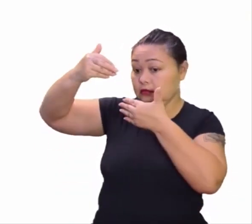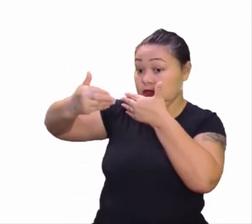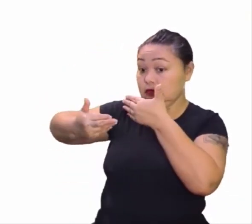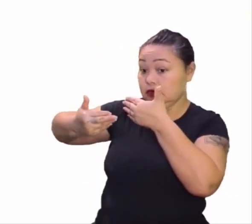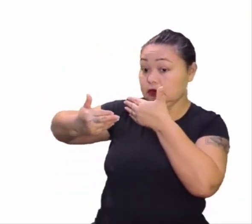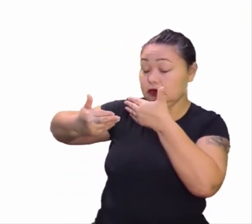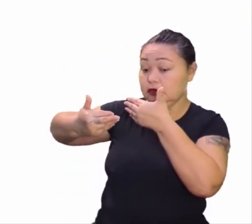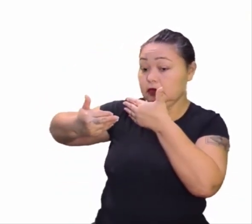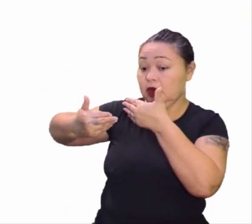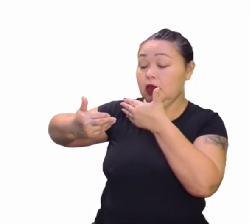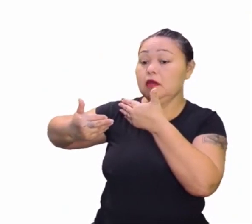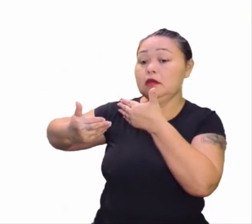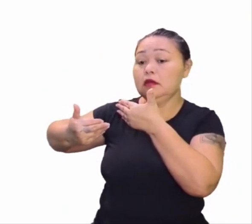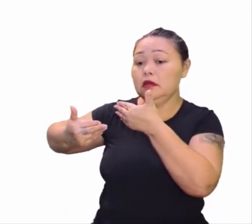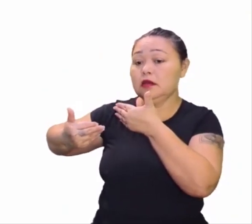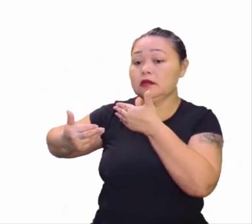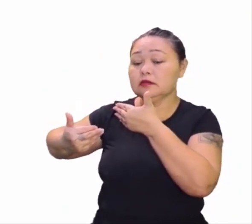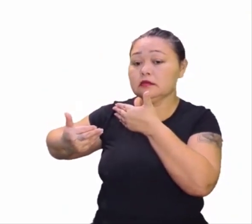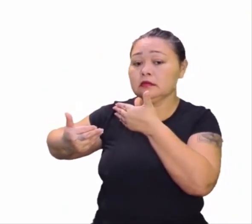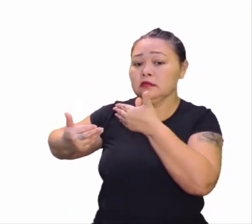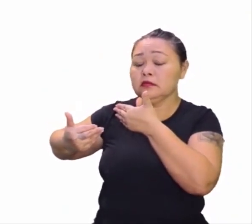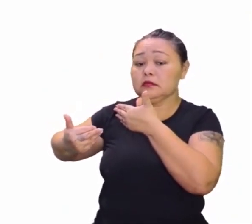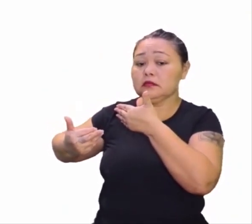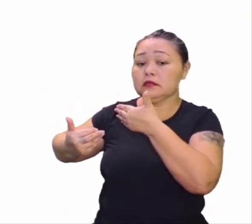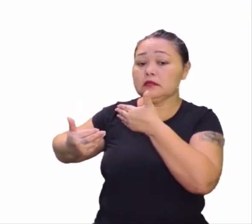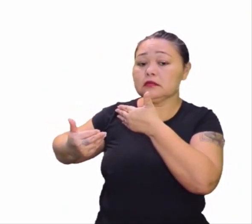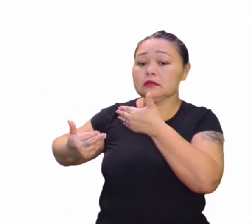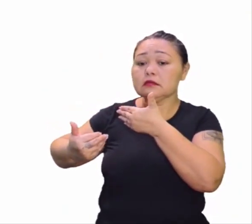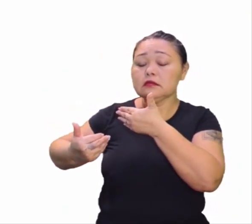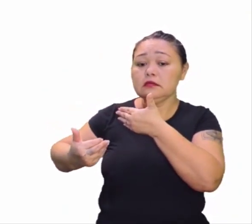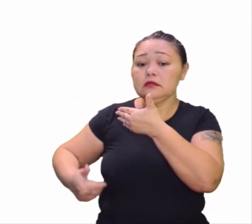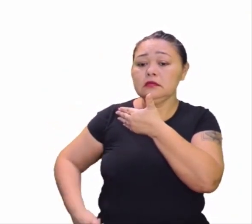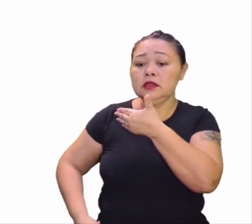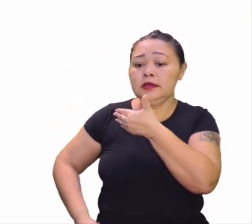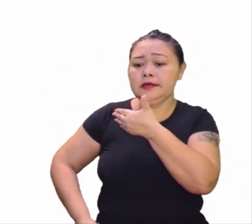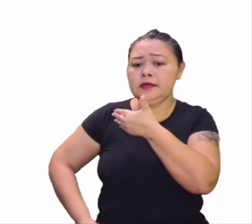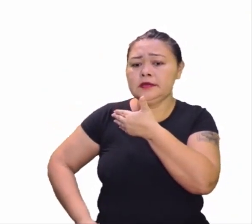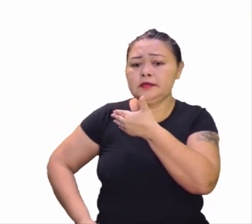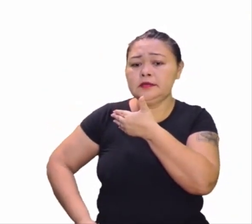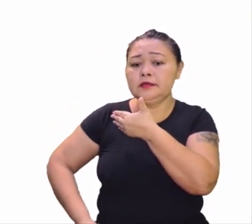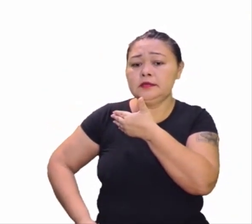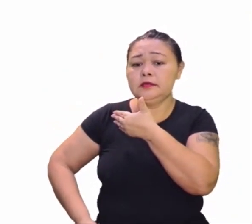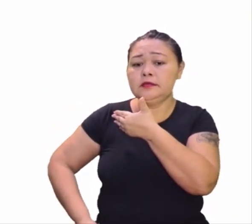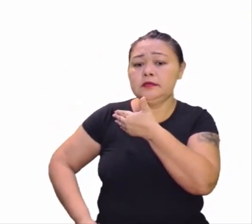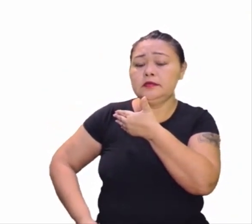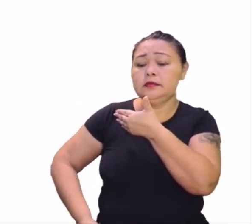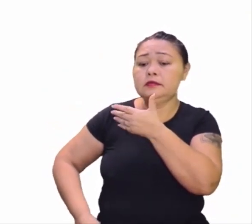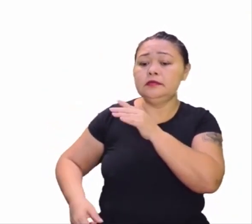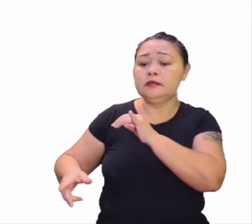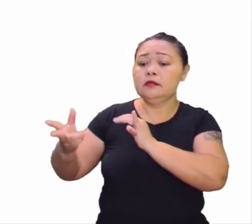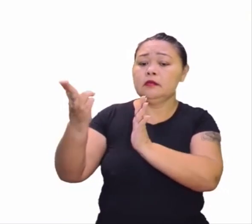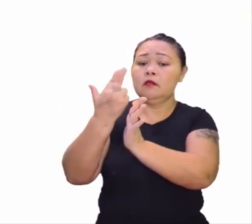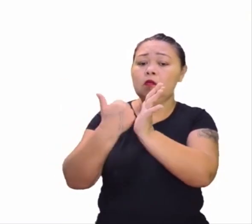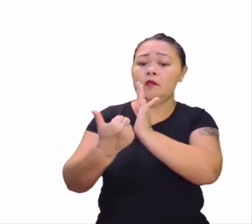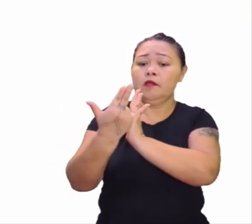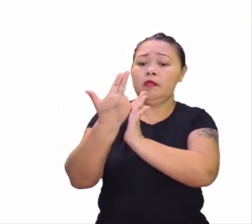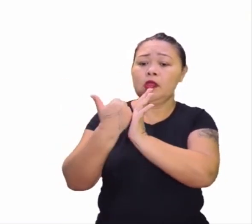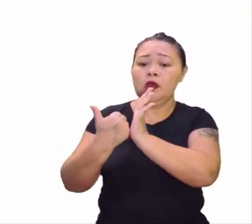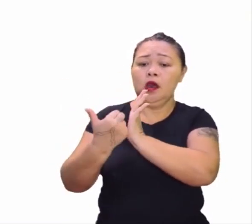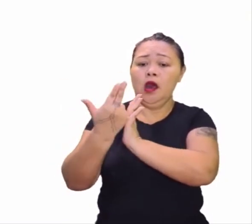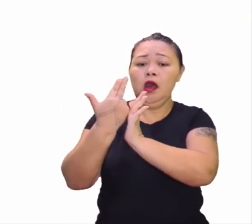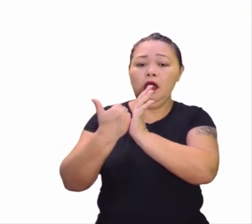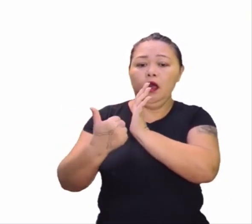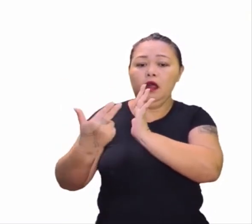perfil. Aquele desenho que você fez aqui, ó, de Fernando de Noronha, vai estar bem aqui,